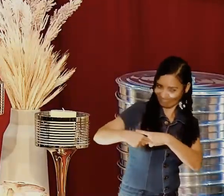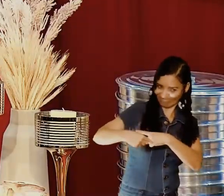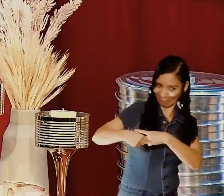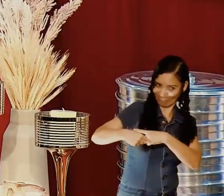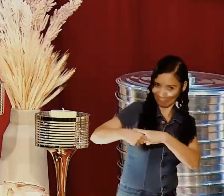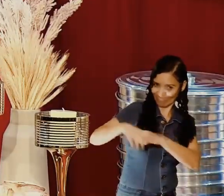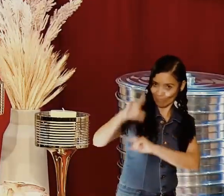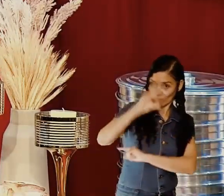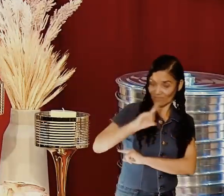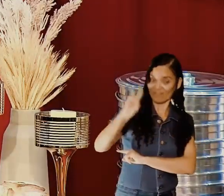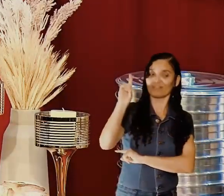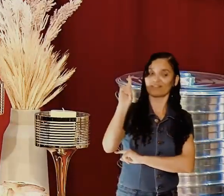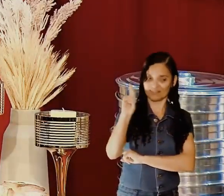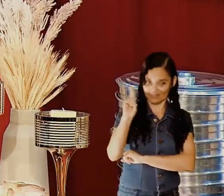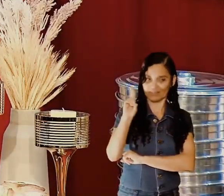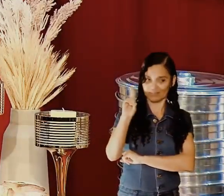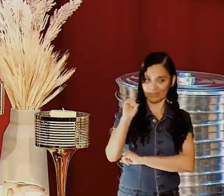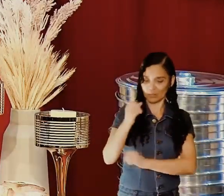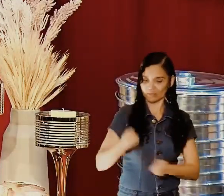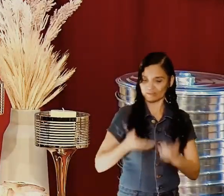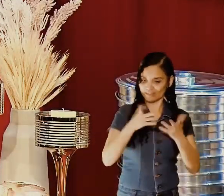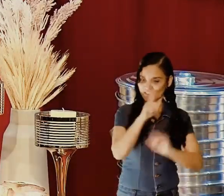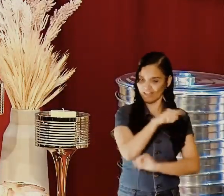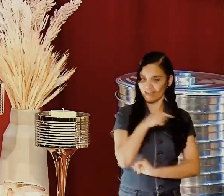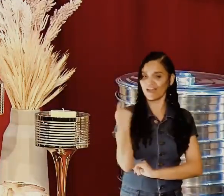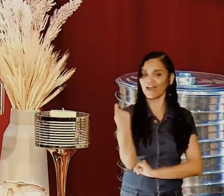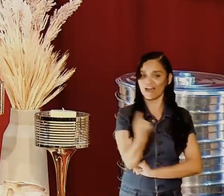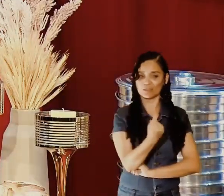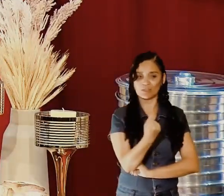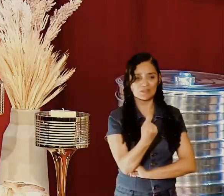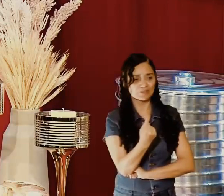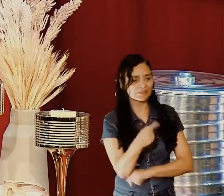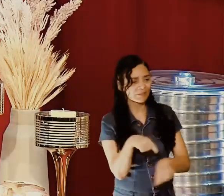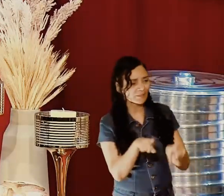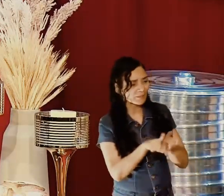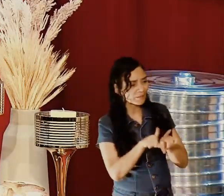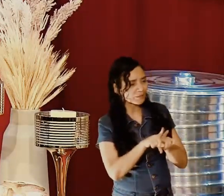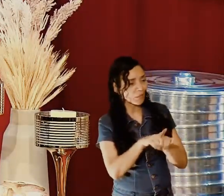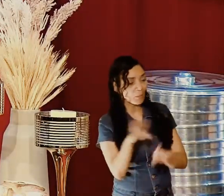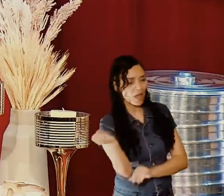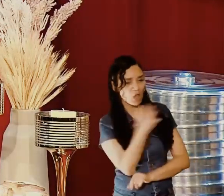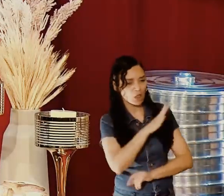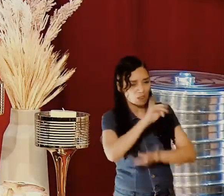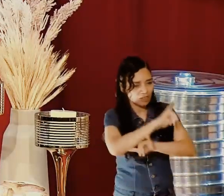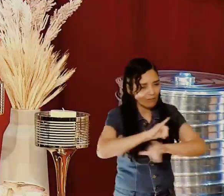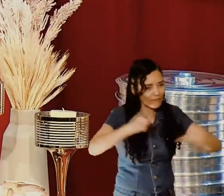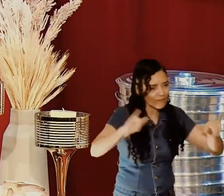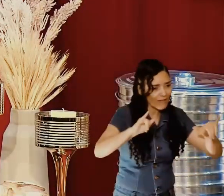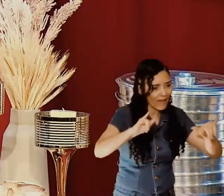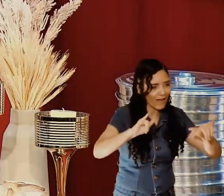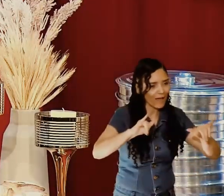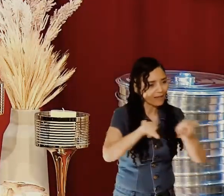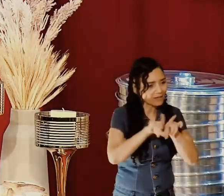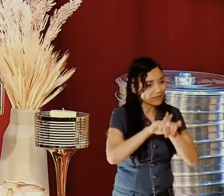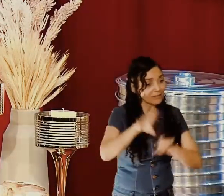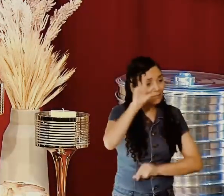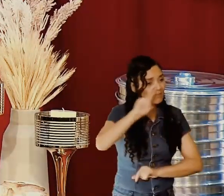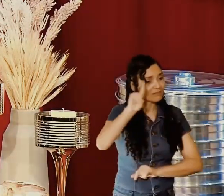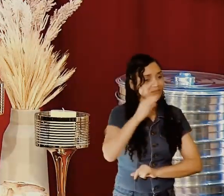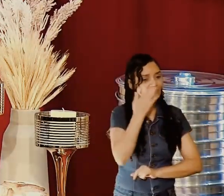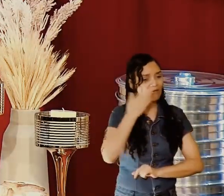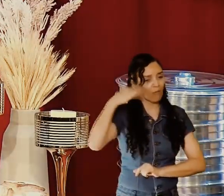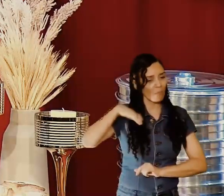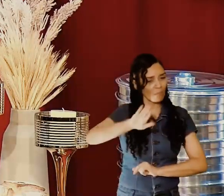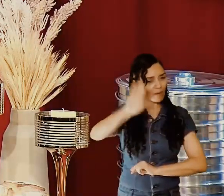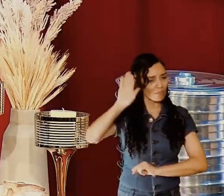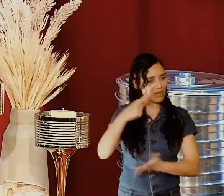conduzindo a história redentora da minha e da sua vida. E Isaías, ele reconhece que só vai acontecer